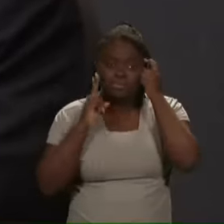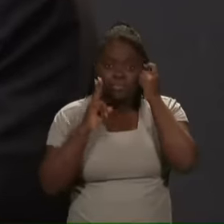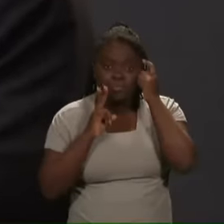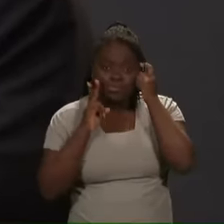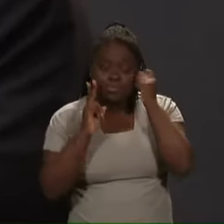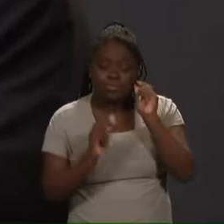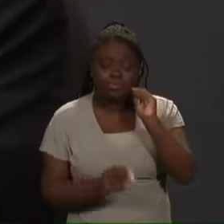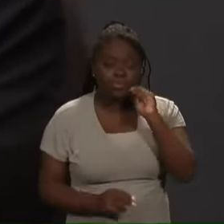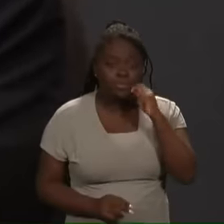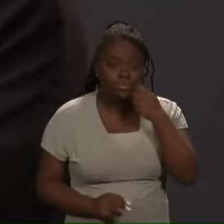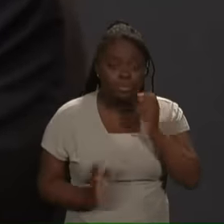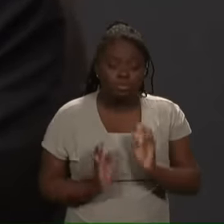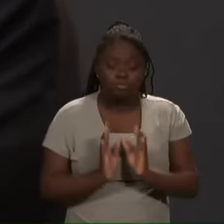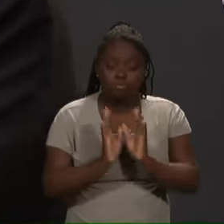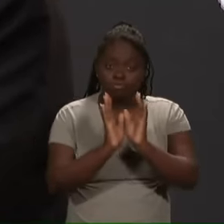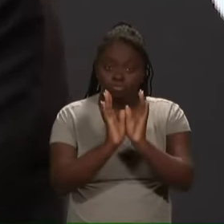cálice